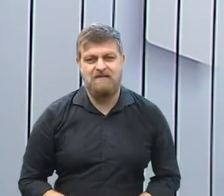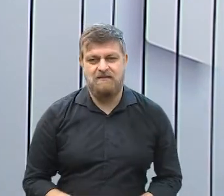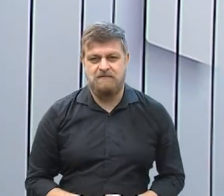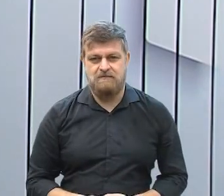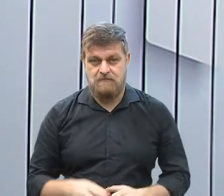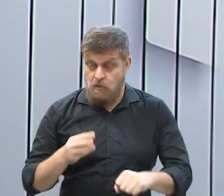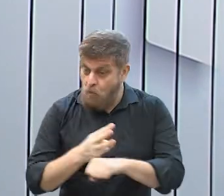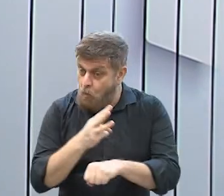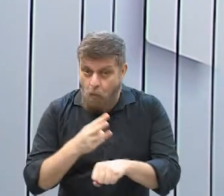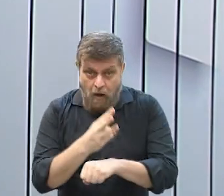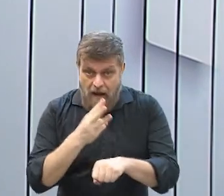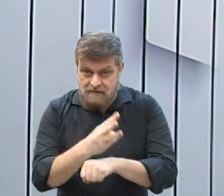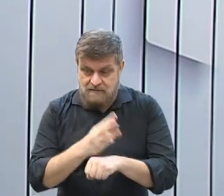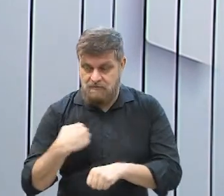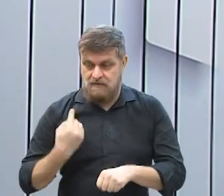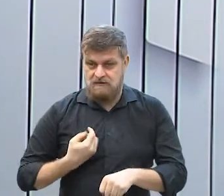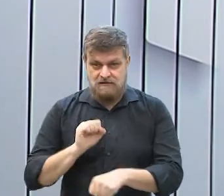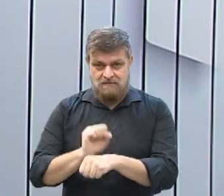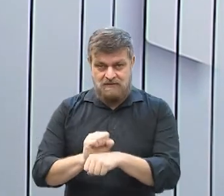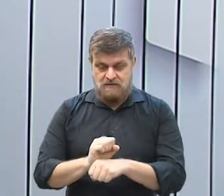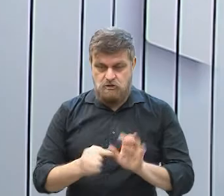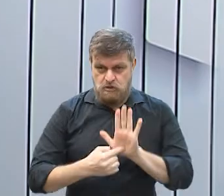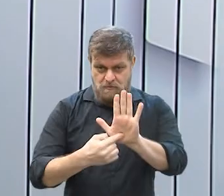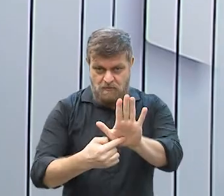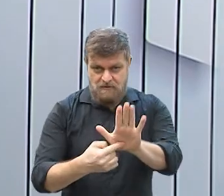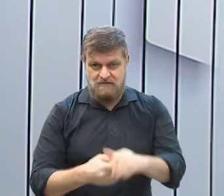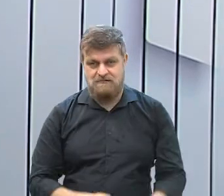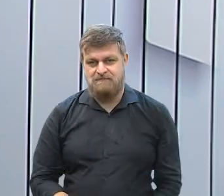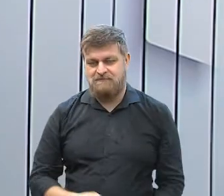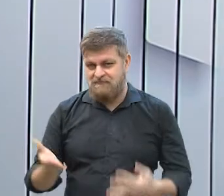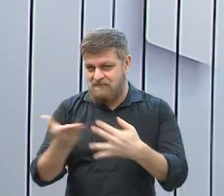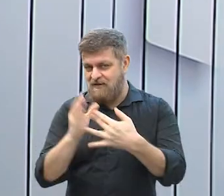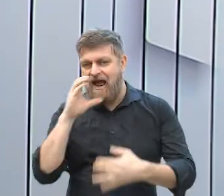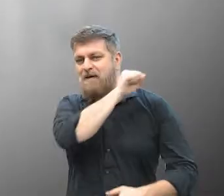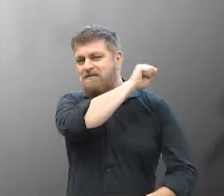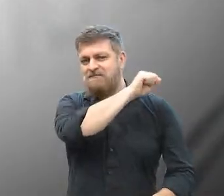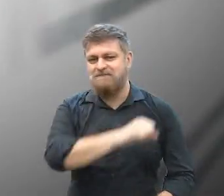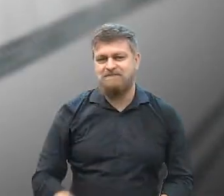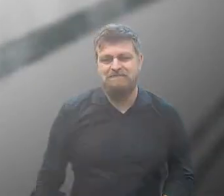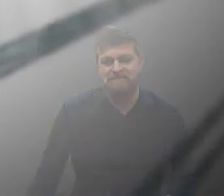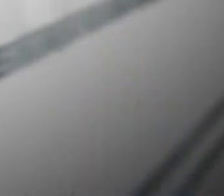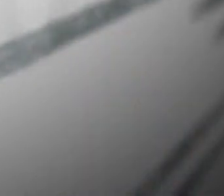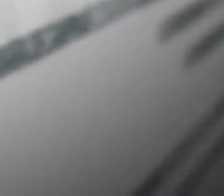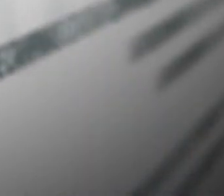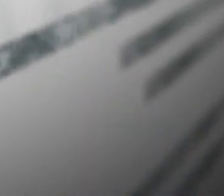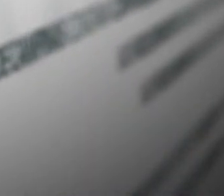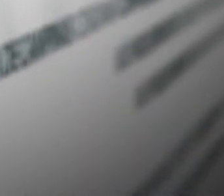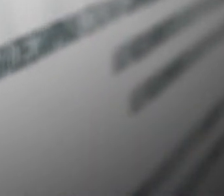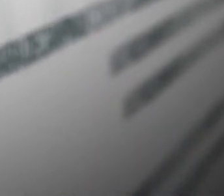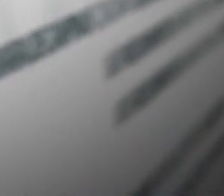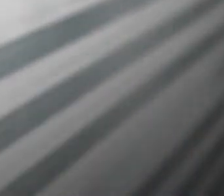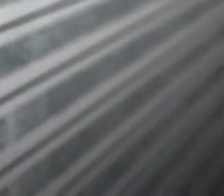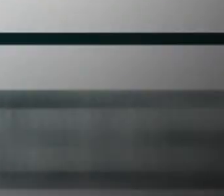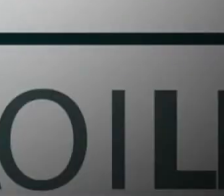97829-3776. Mande a sua mensagem que a gente mostra aqui no programa. O intervalo é rapidinho.